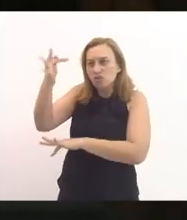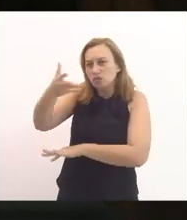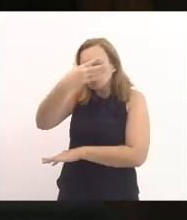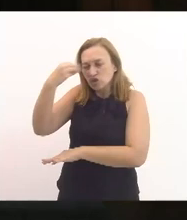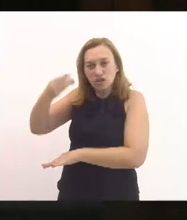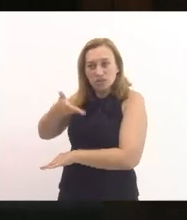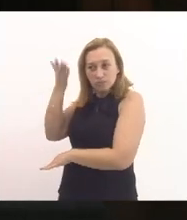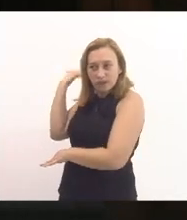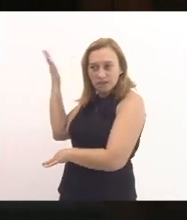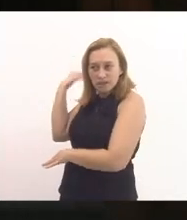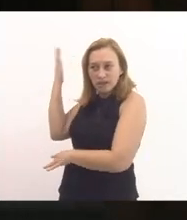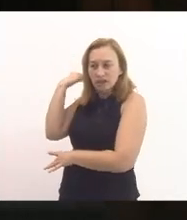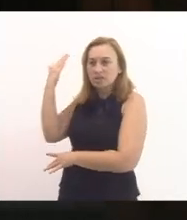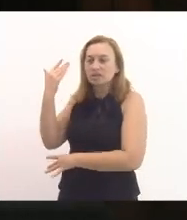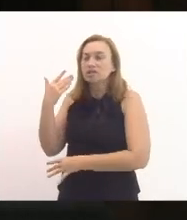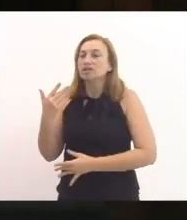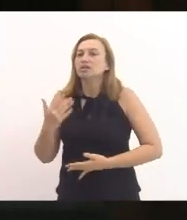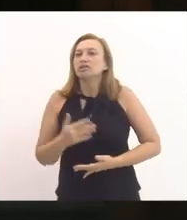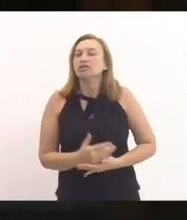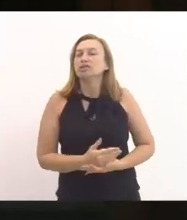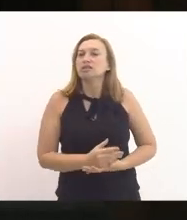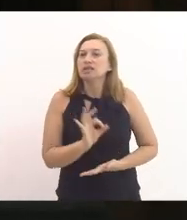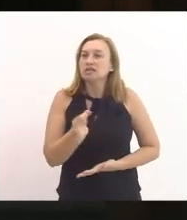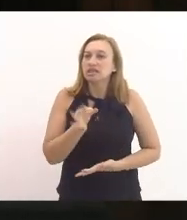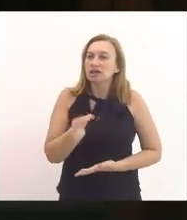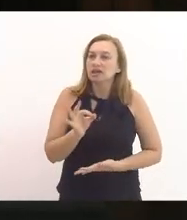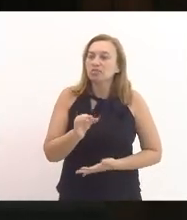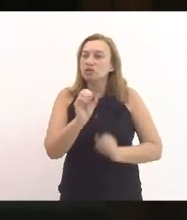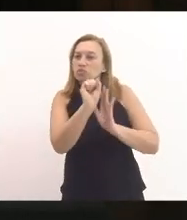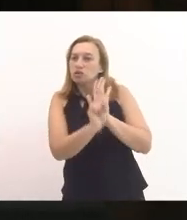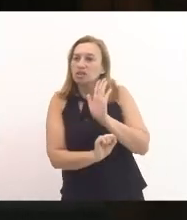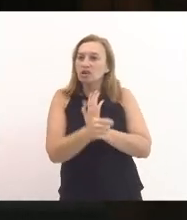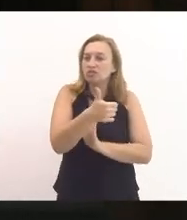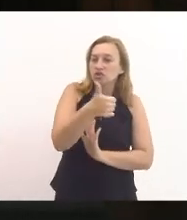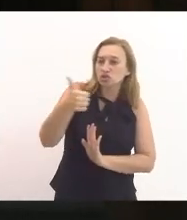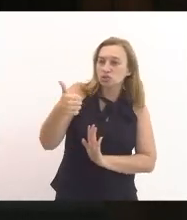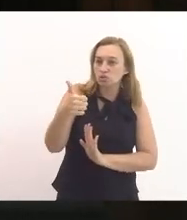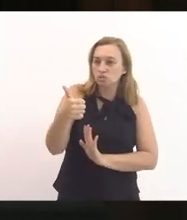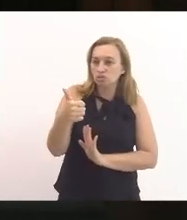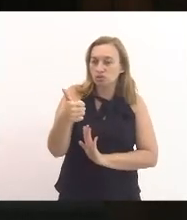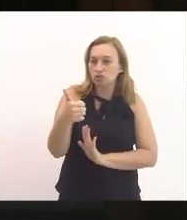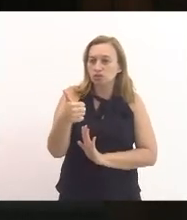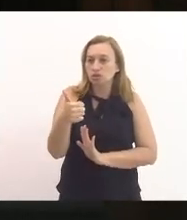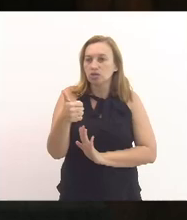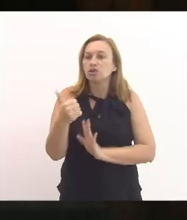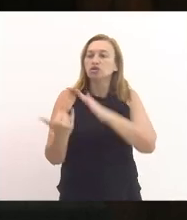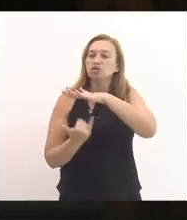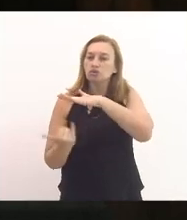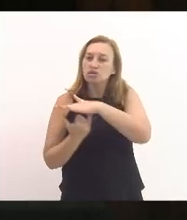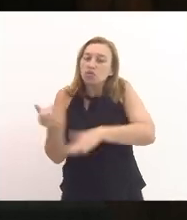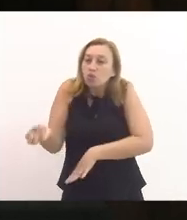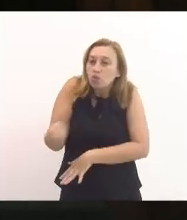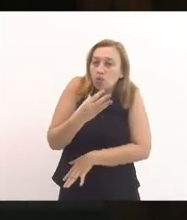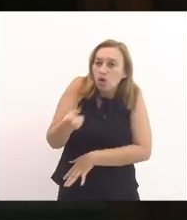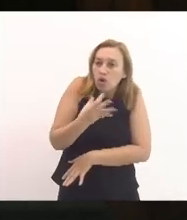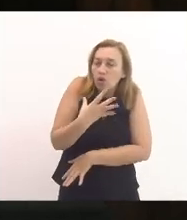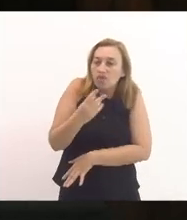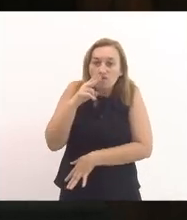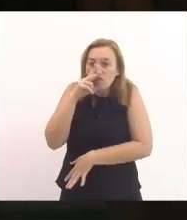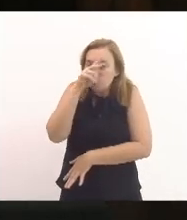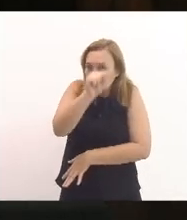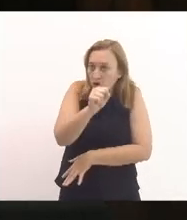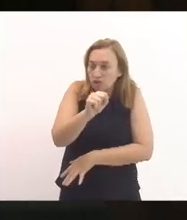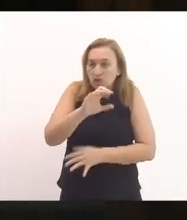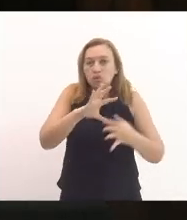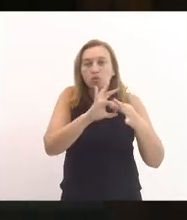esqueça o passado tenha entre definitivamente no século 21 É temos uma instituição moderna forte